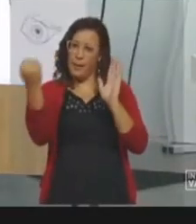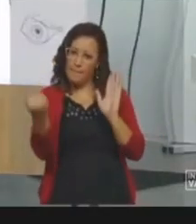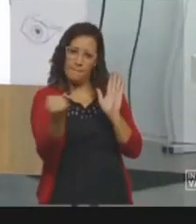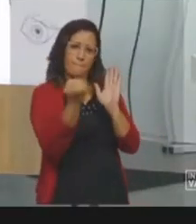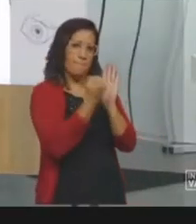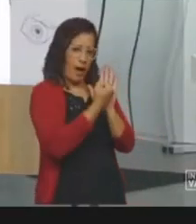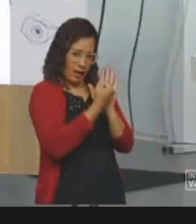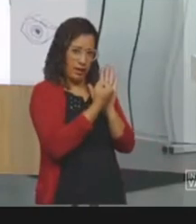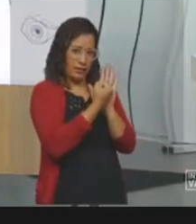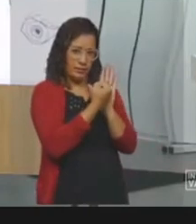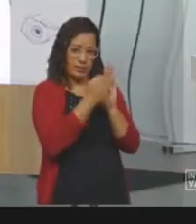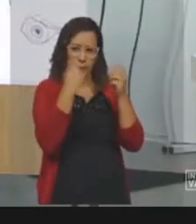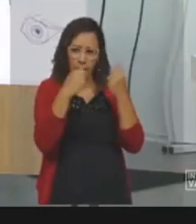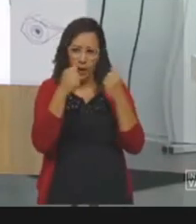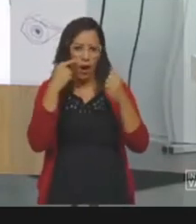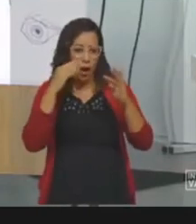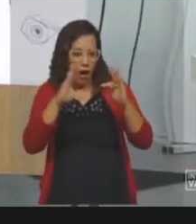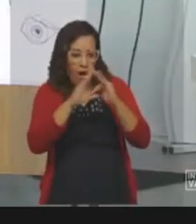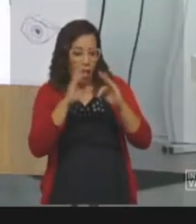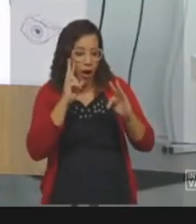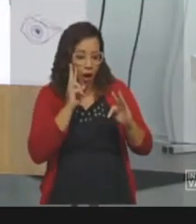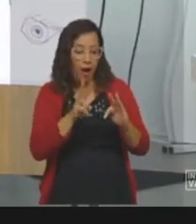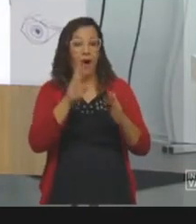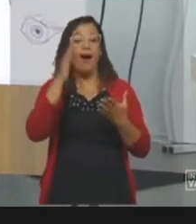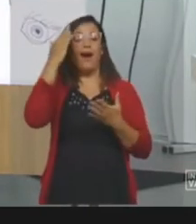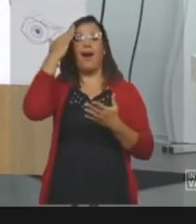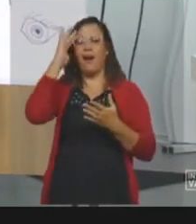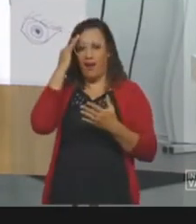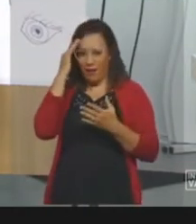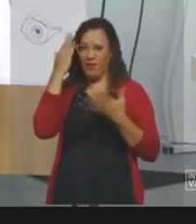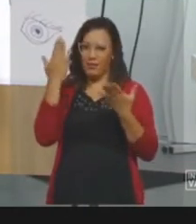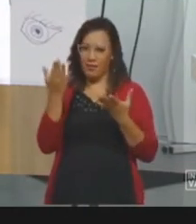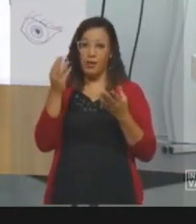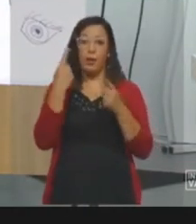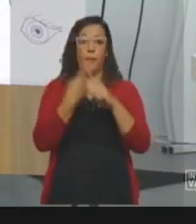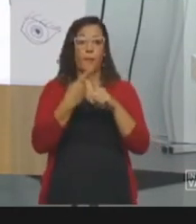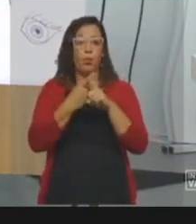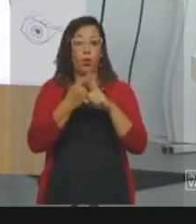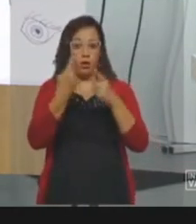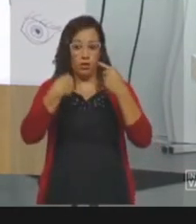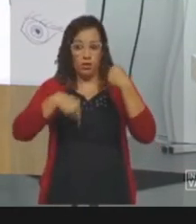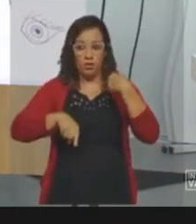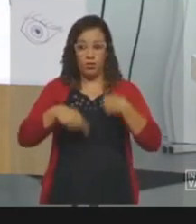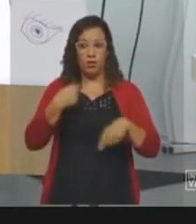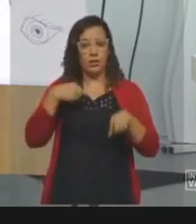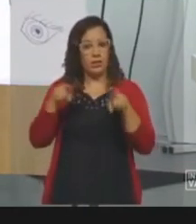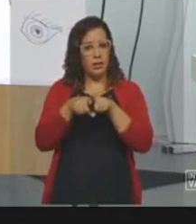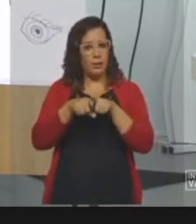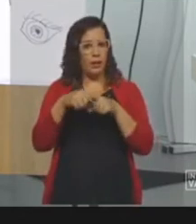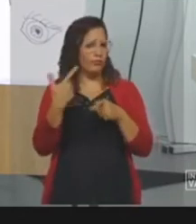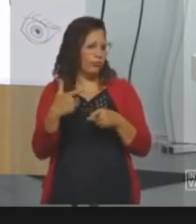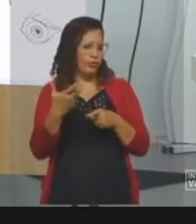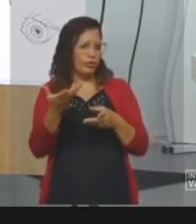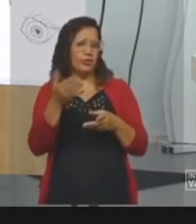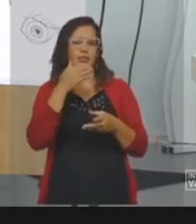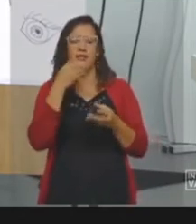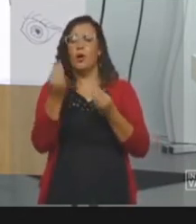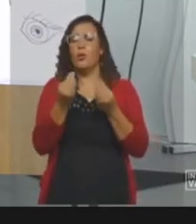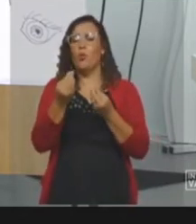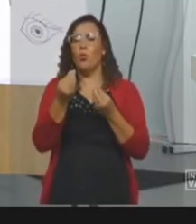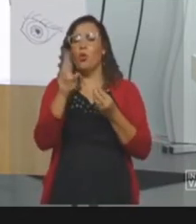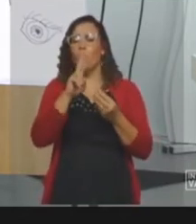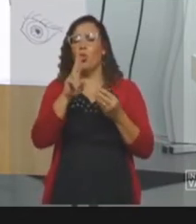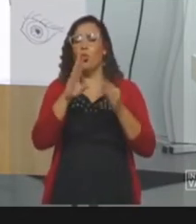Então essa alteração ela permite que o organismo tenha características que ele não tinha. Para que é usado o